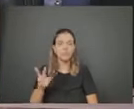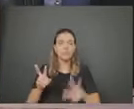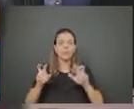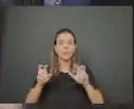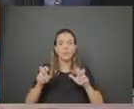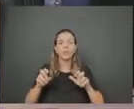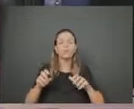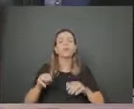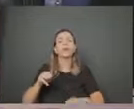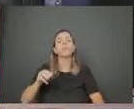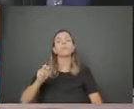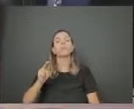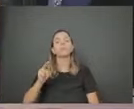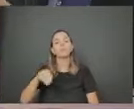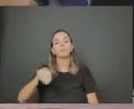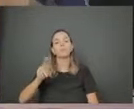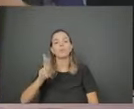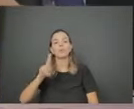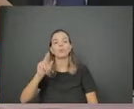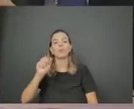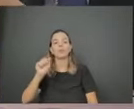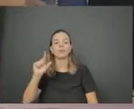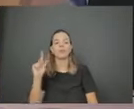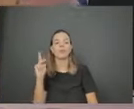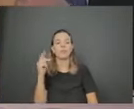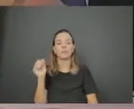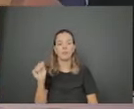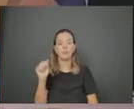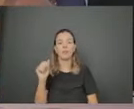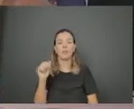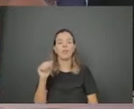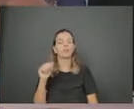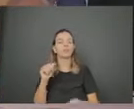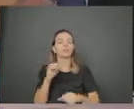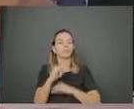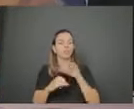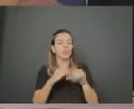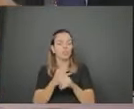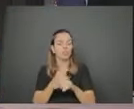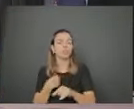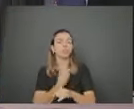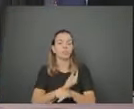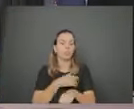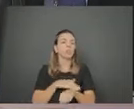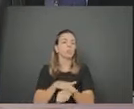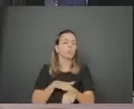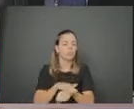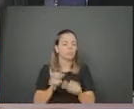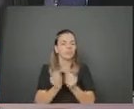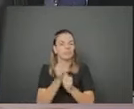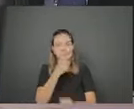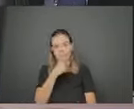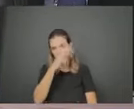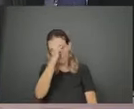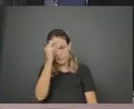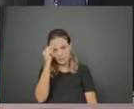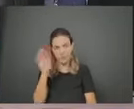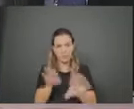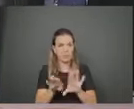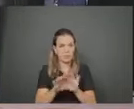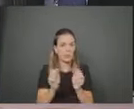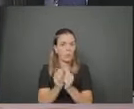temos interagido e estamos trabalhando com a Prefeitura de Curitiba e com as outras prefeituras também, porque